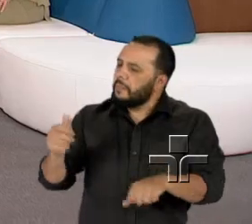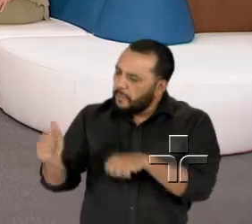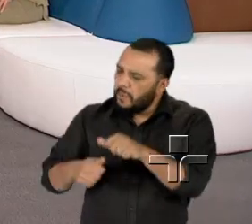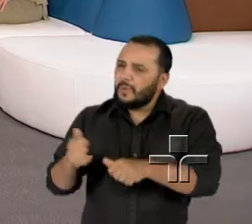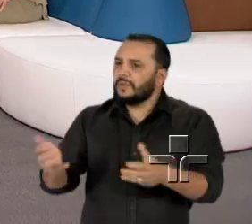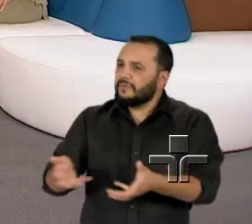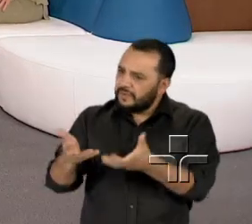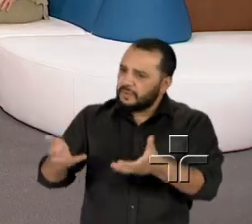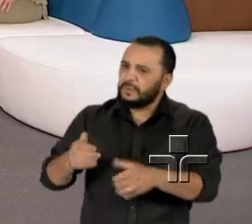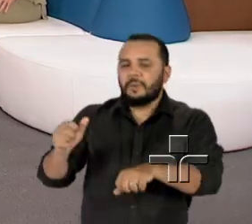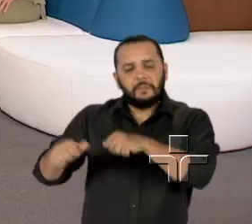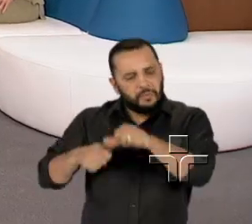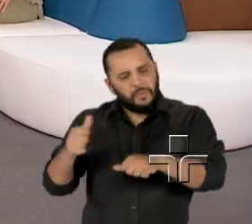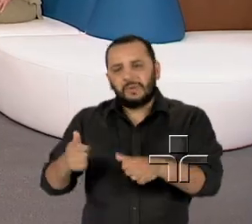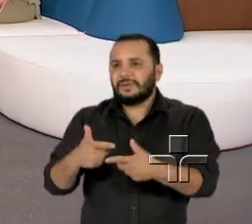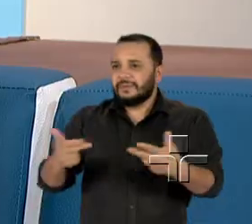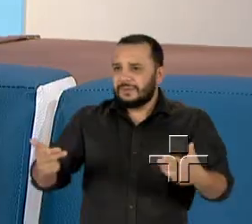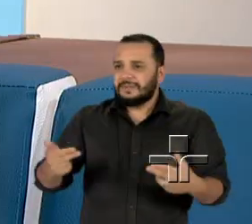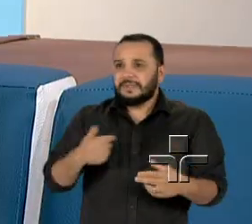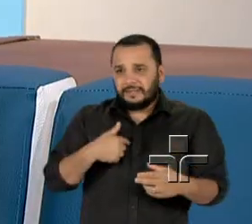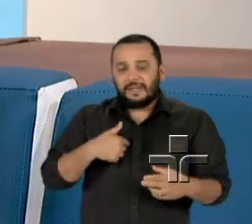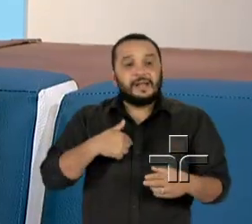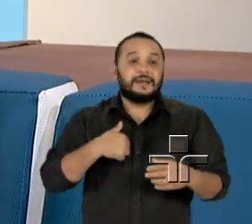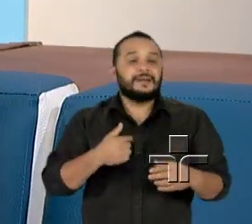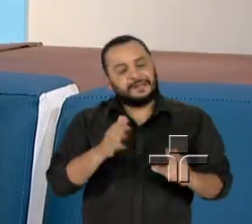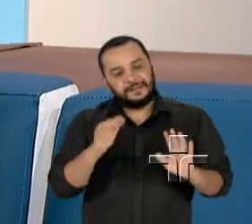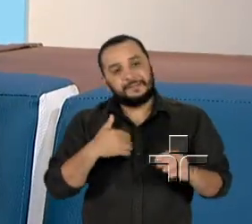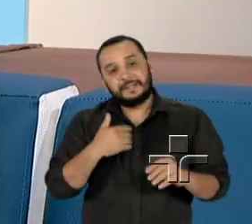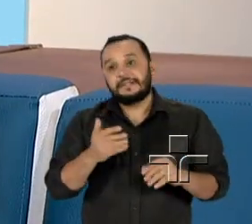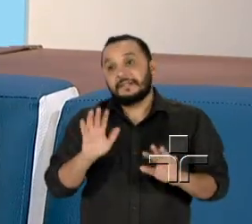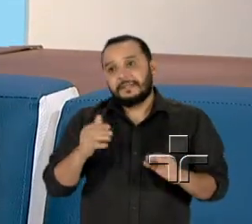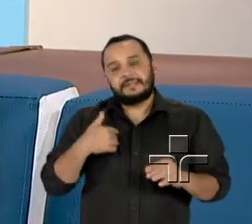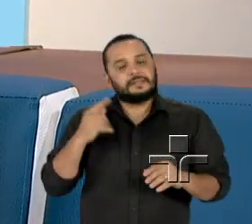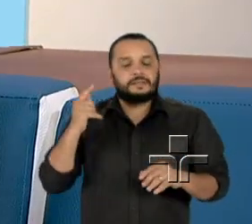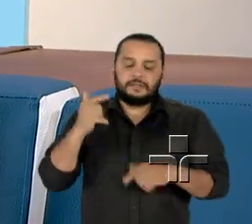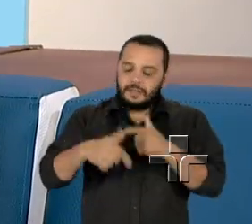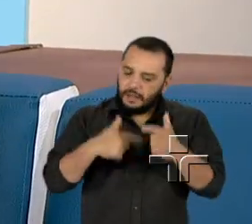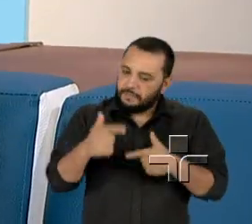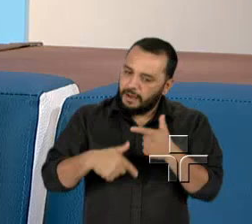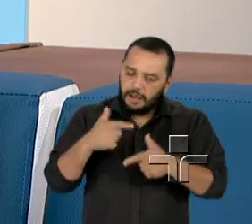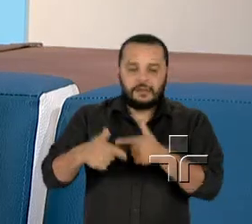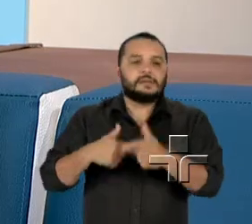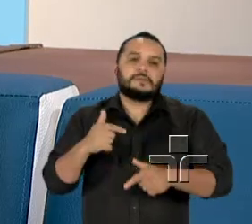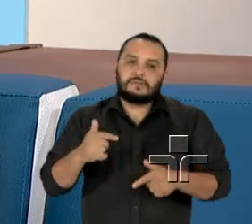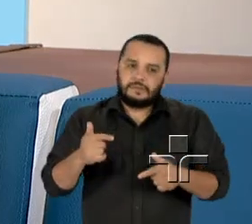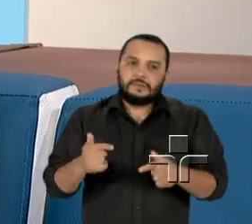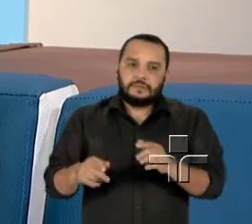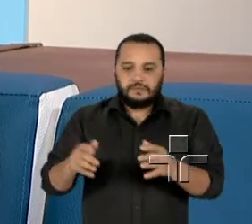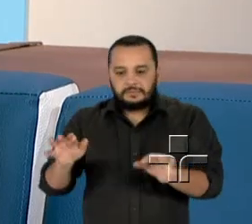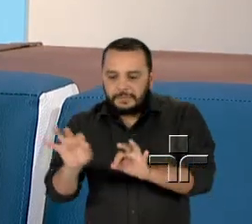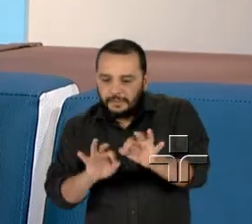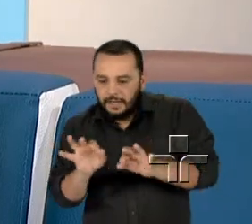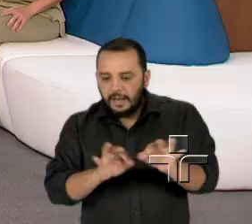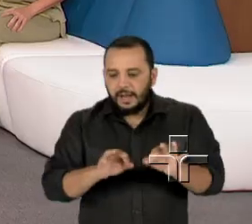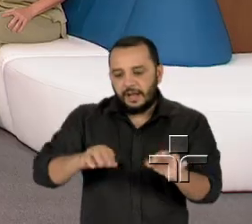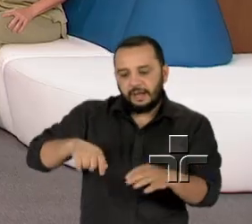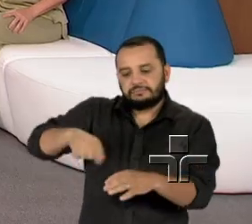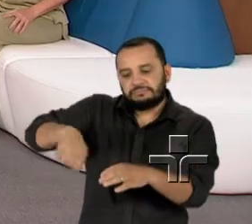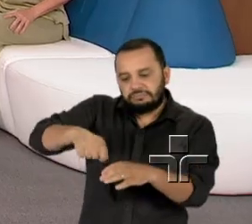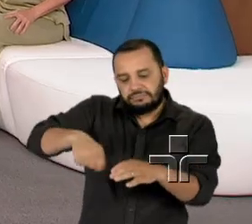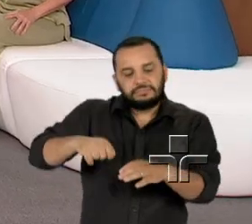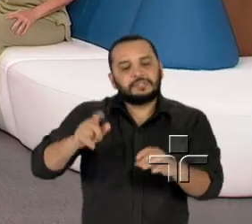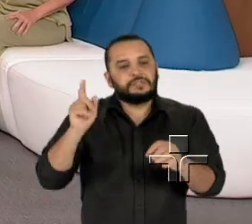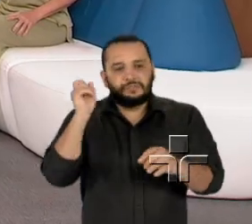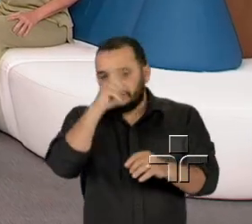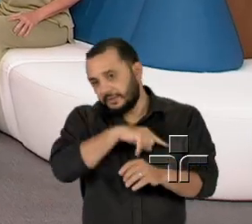trabalho para a mãe, né? É mais fácil você desembalar e dar para a criança. Dá mais trabalho, mas não é... Uhum. Ou mais saudável, né? A gente costuma falar que